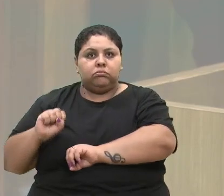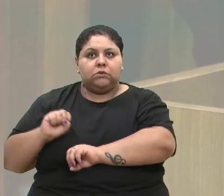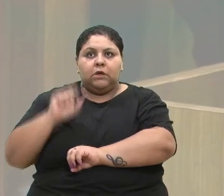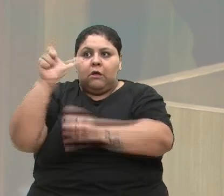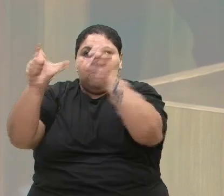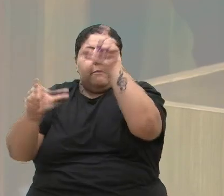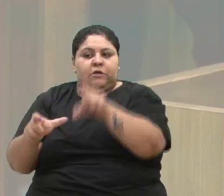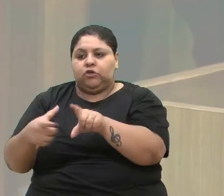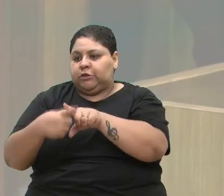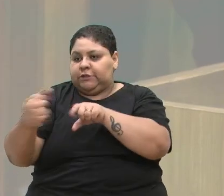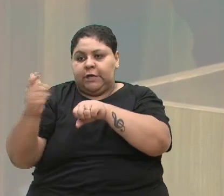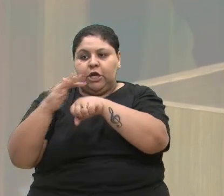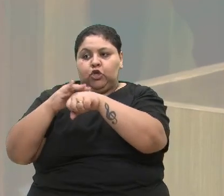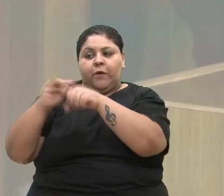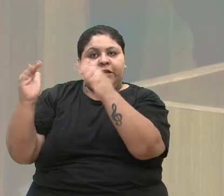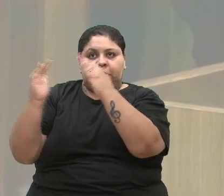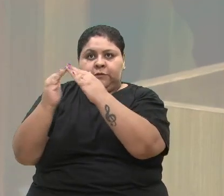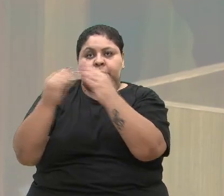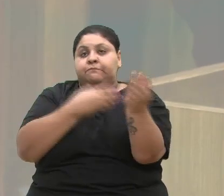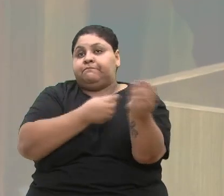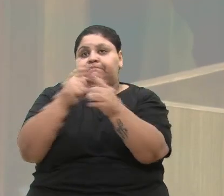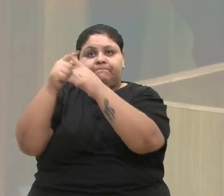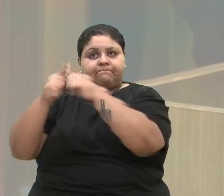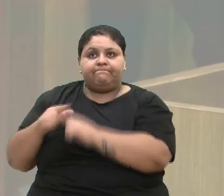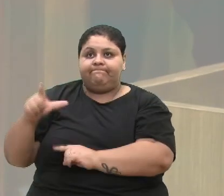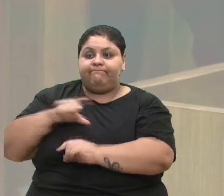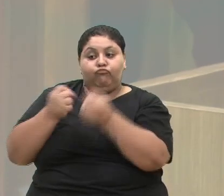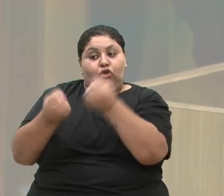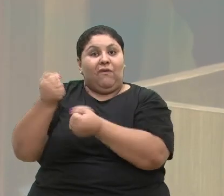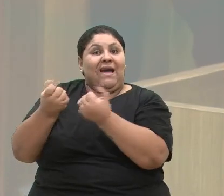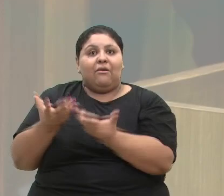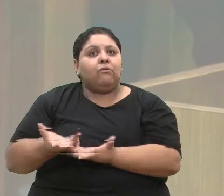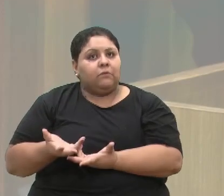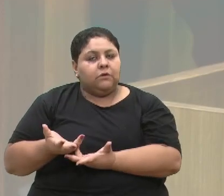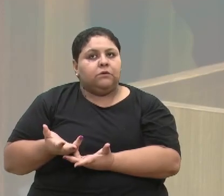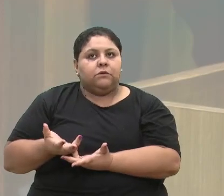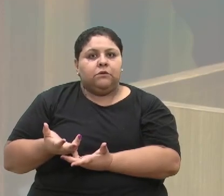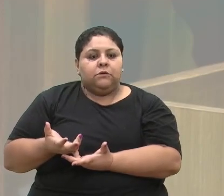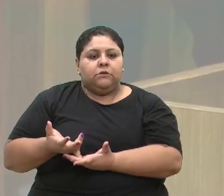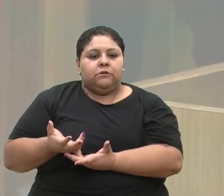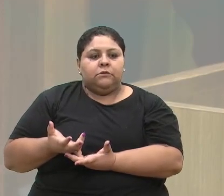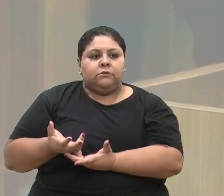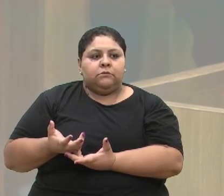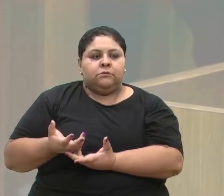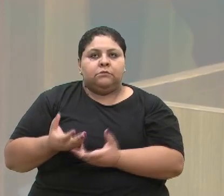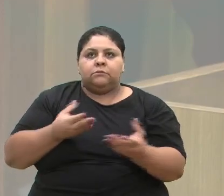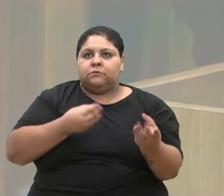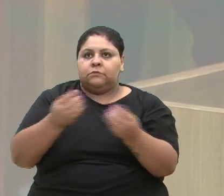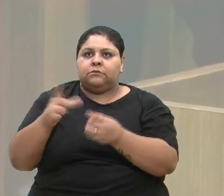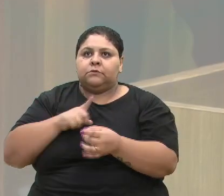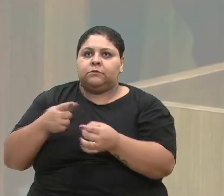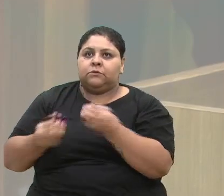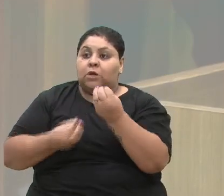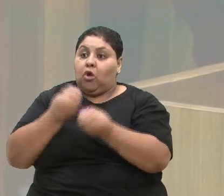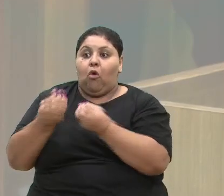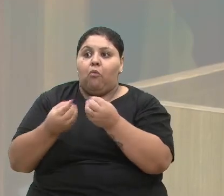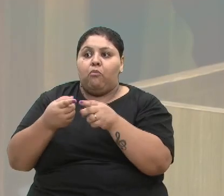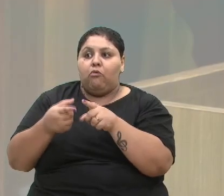que sair doente de dentro de casa, que muitas vezes não tem um veículo para ir, que muitas vezes não tem as condições para